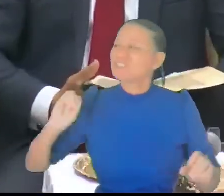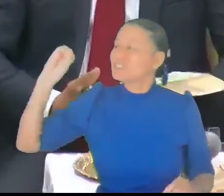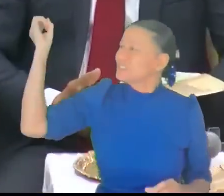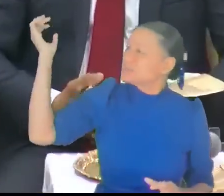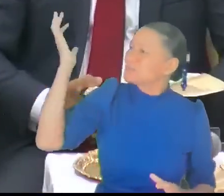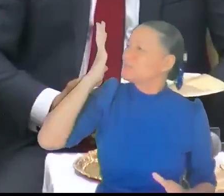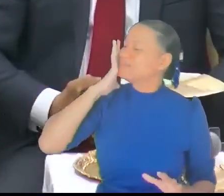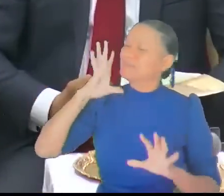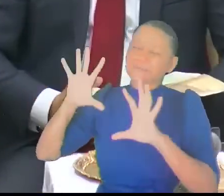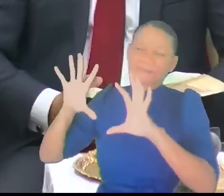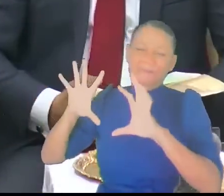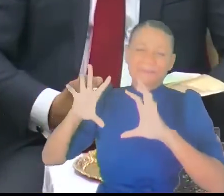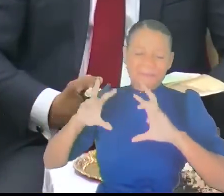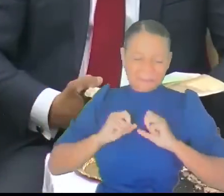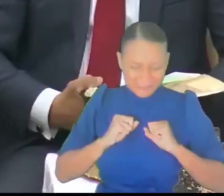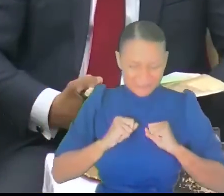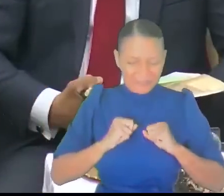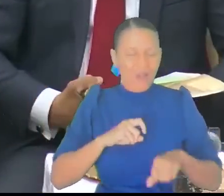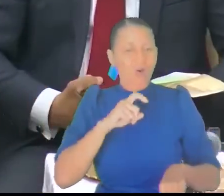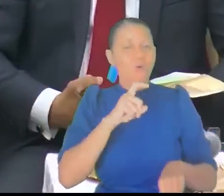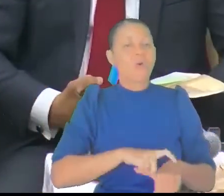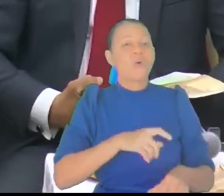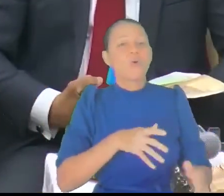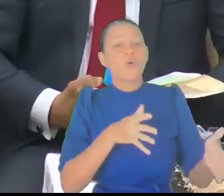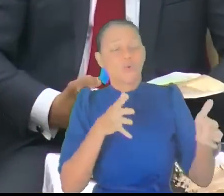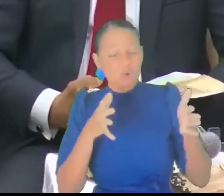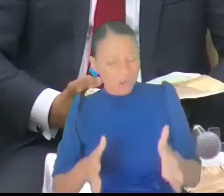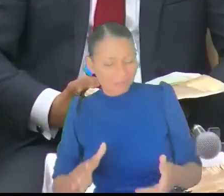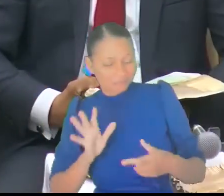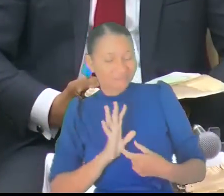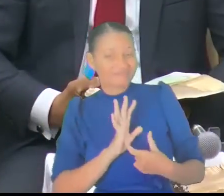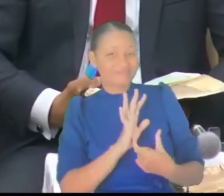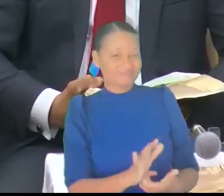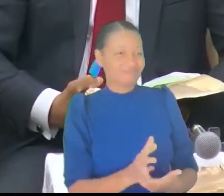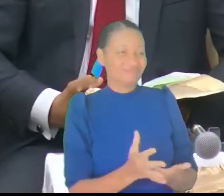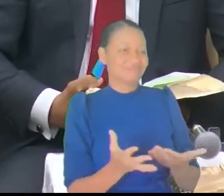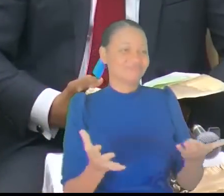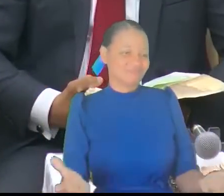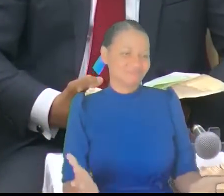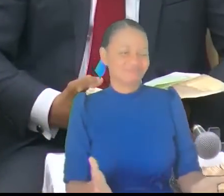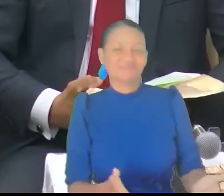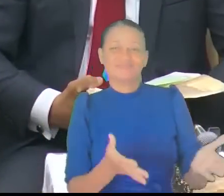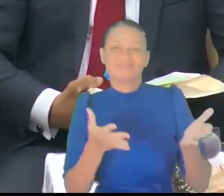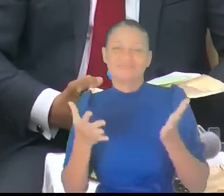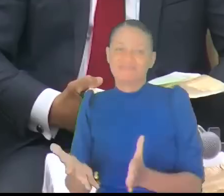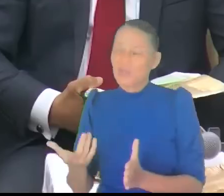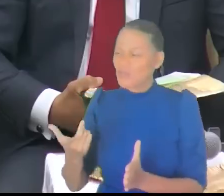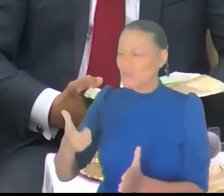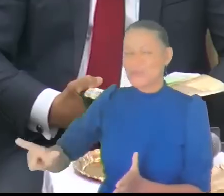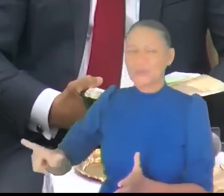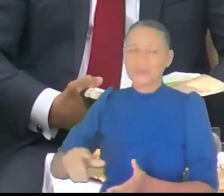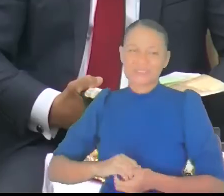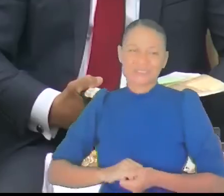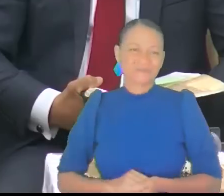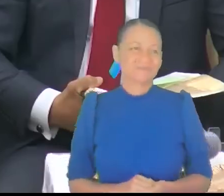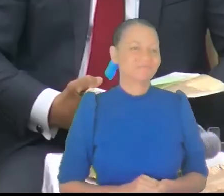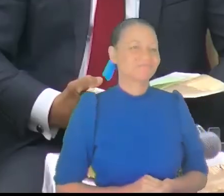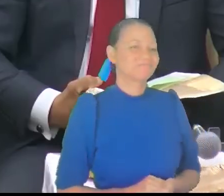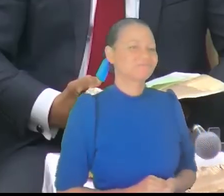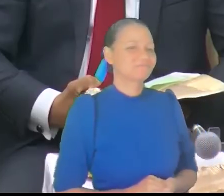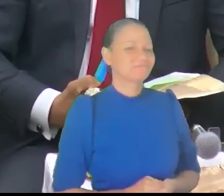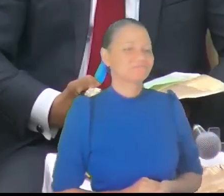uma luz que uma hora está uma coisa e outra hora está outra.